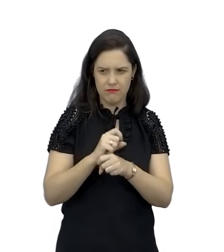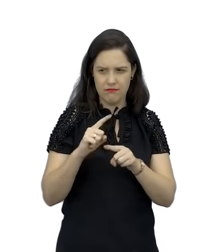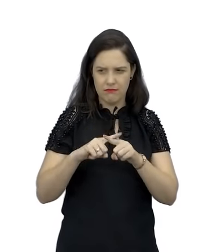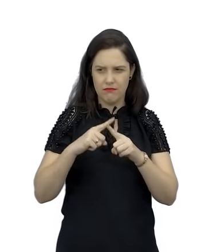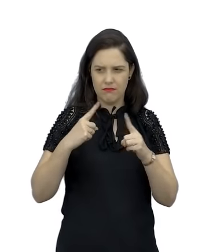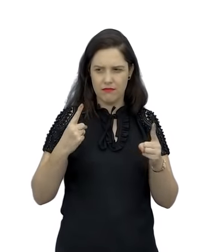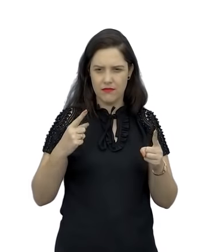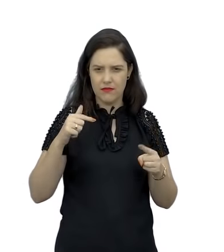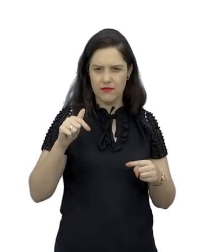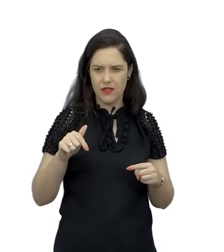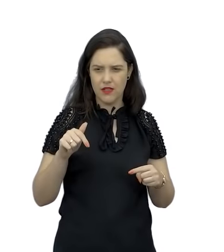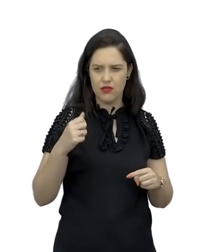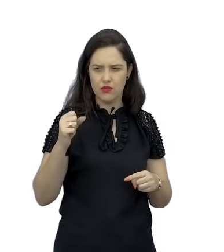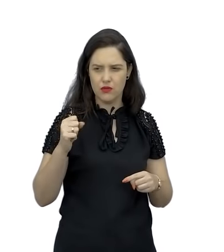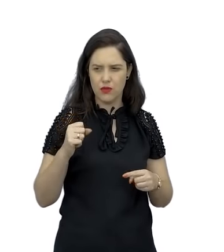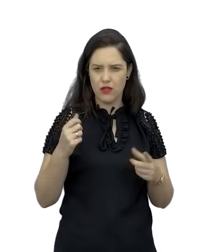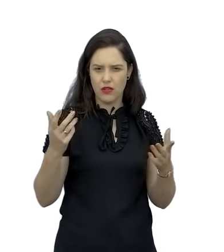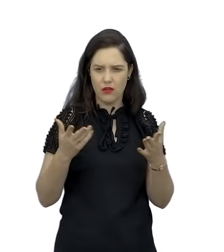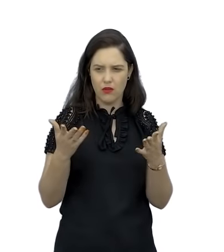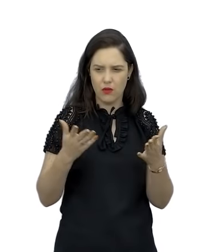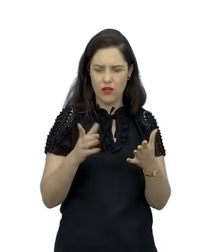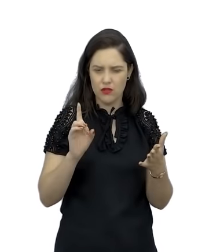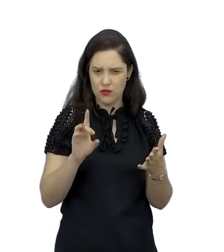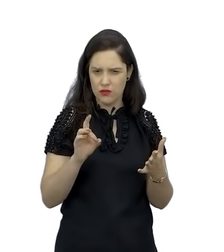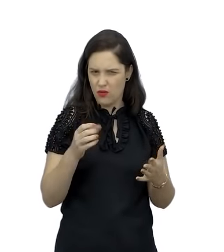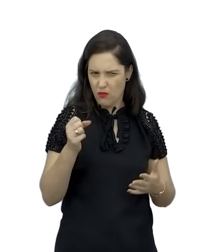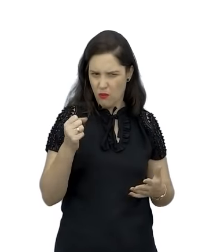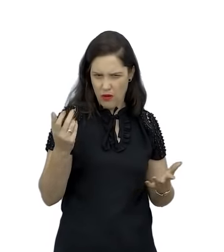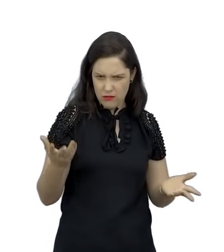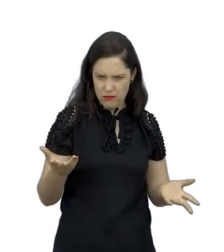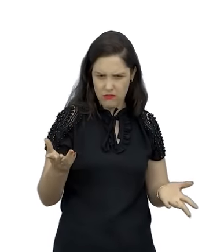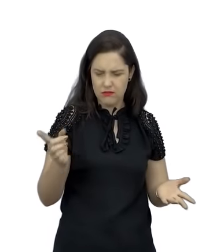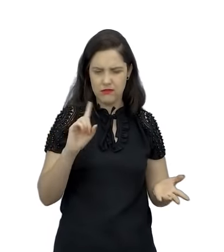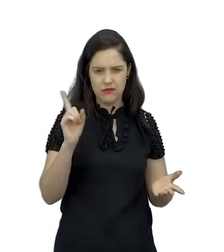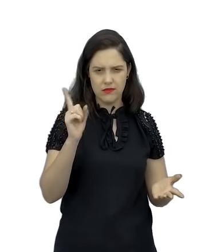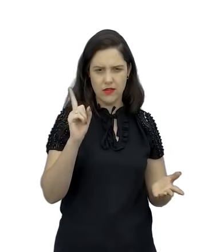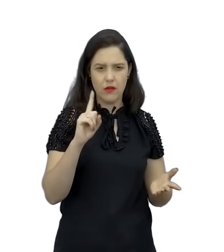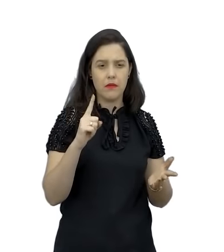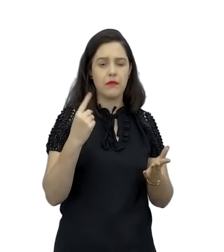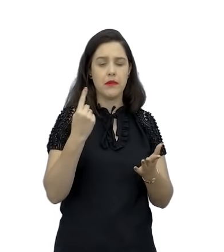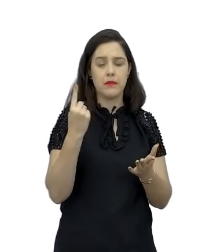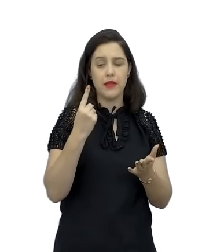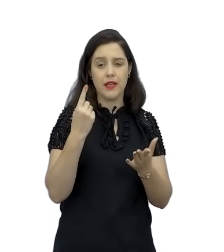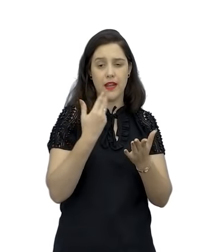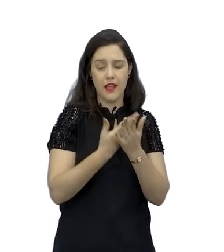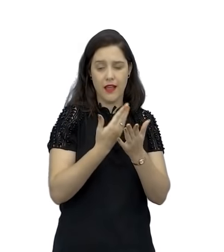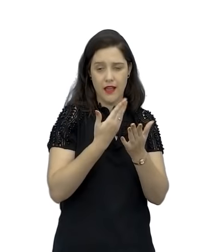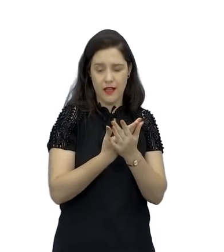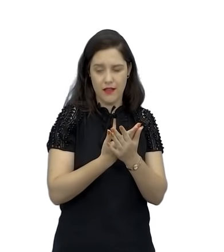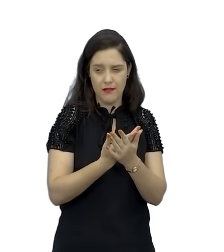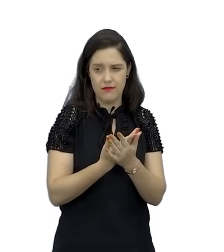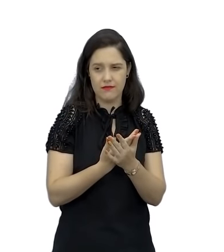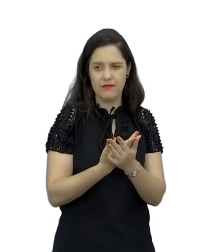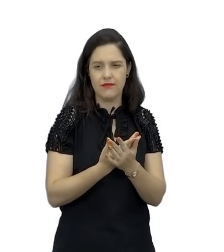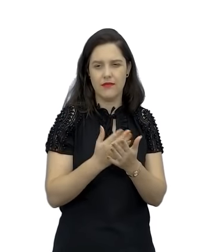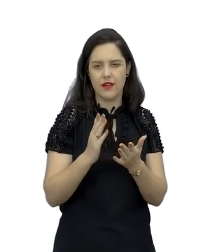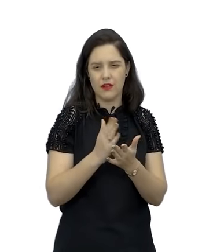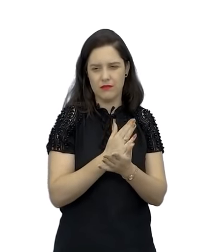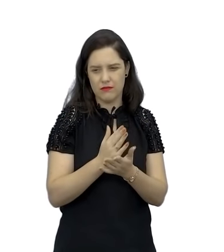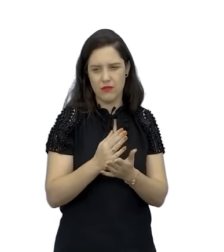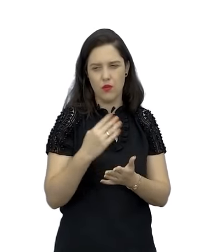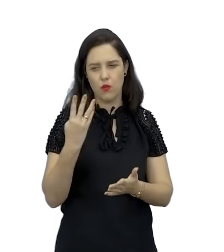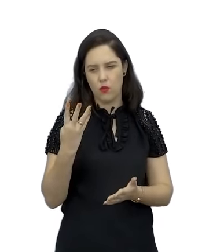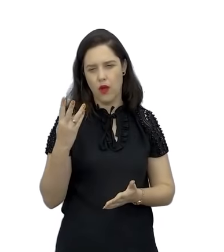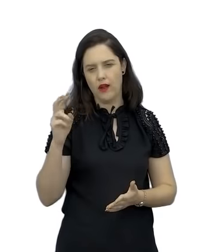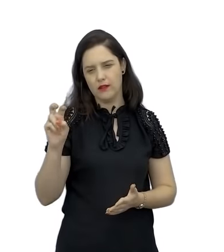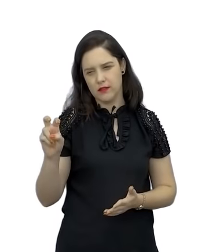autor, quando fez, ele não fez em dupla todas. Ele fez a primeira aula, a segunda aula, depois ele fez a terceira e a quarta, a quinta e